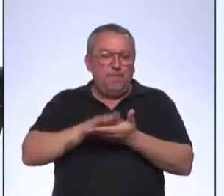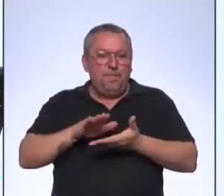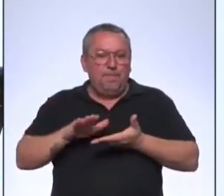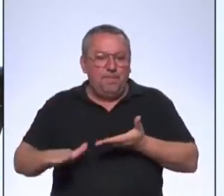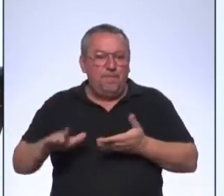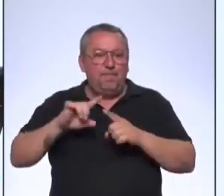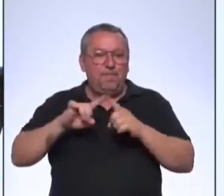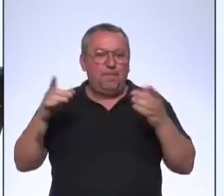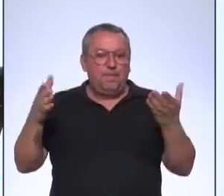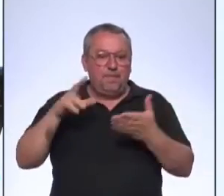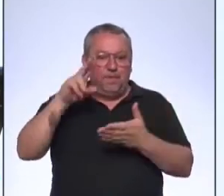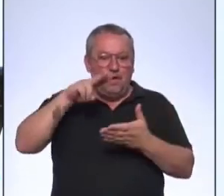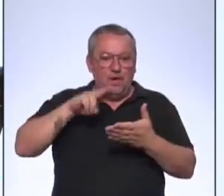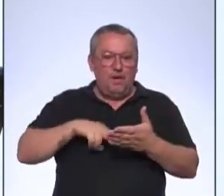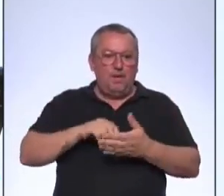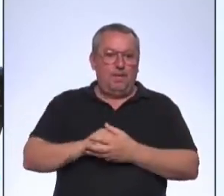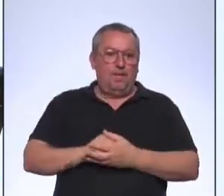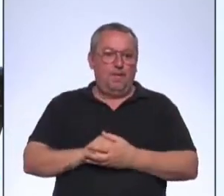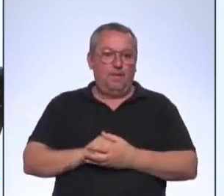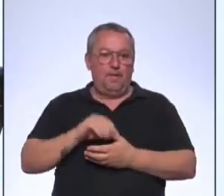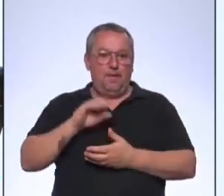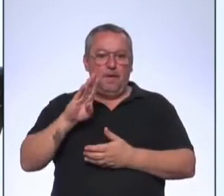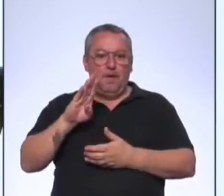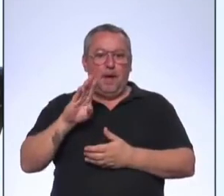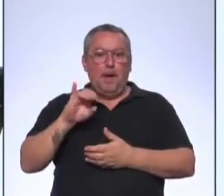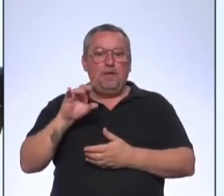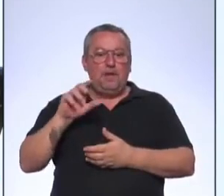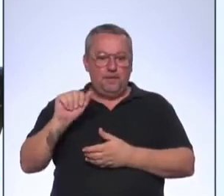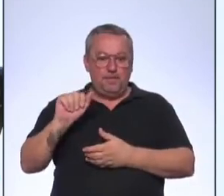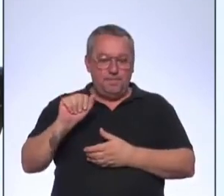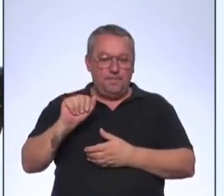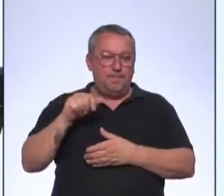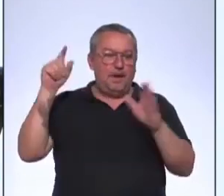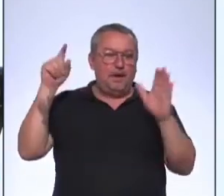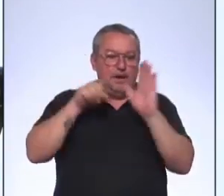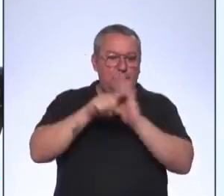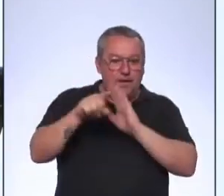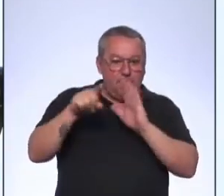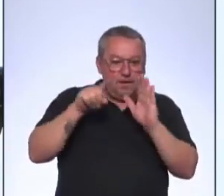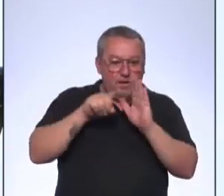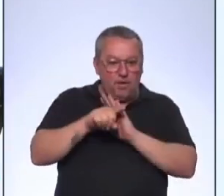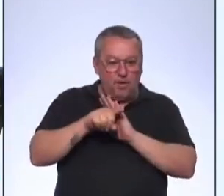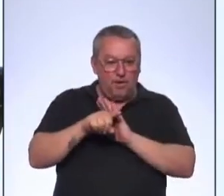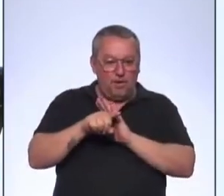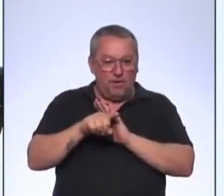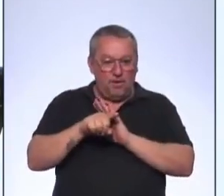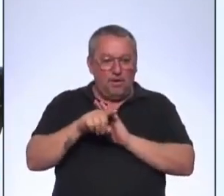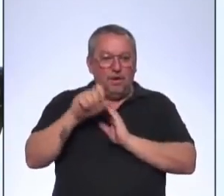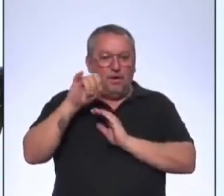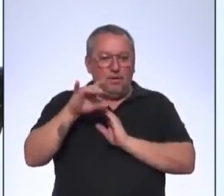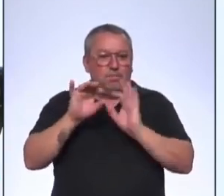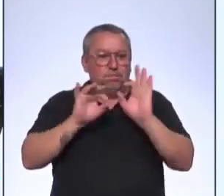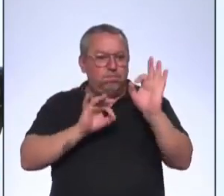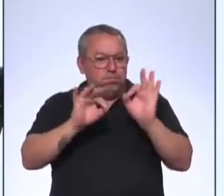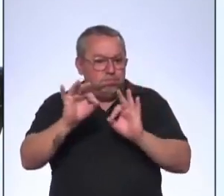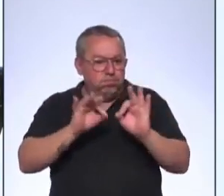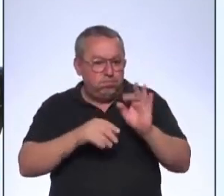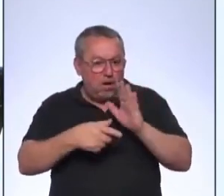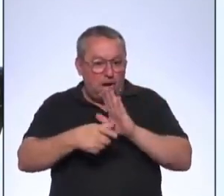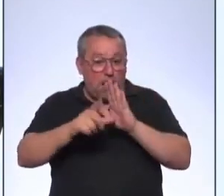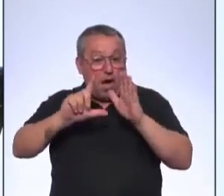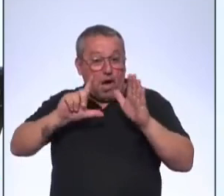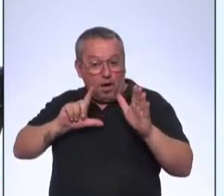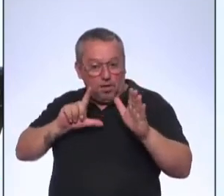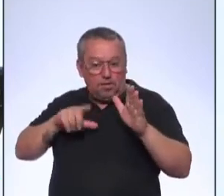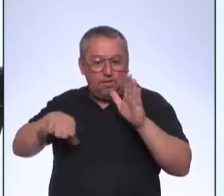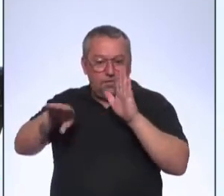Então, eu vou ler aqui algumas. A Beatriz, ela está perguntando, professor Carlos, esse processo todo, ele é antes da chegada